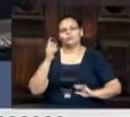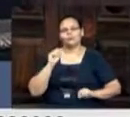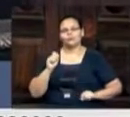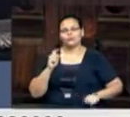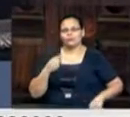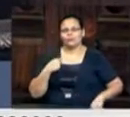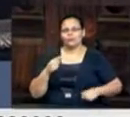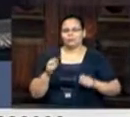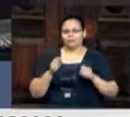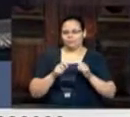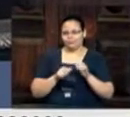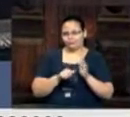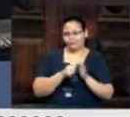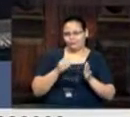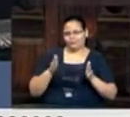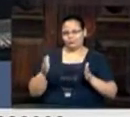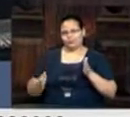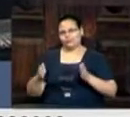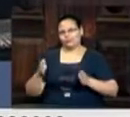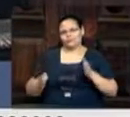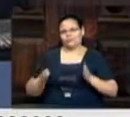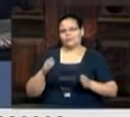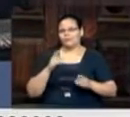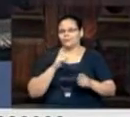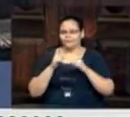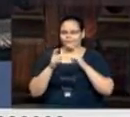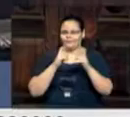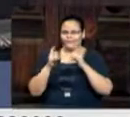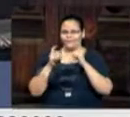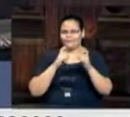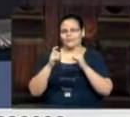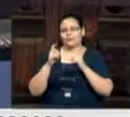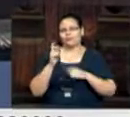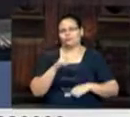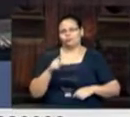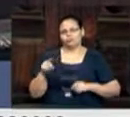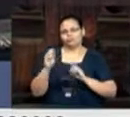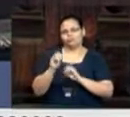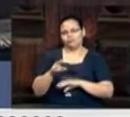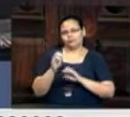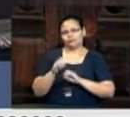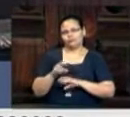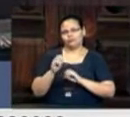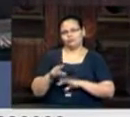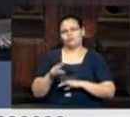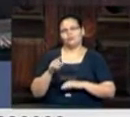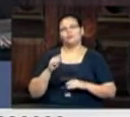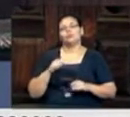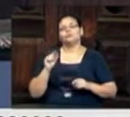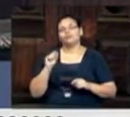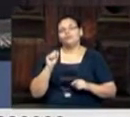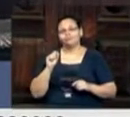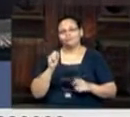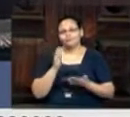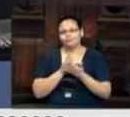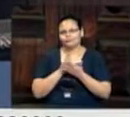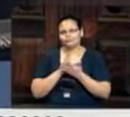já que é o meu primeiro mandato, posso falar desta legislatura, debateu conosco na Comissão de Educação o